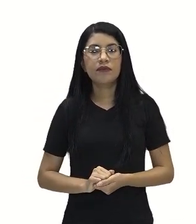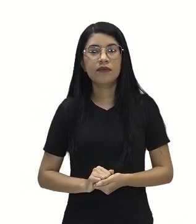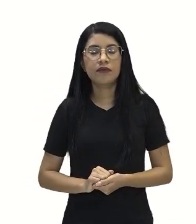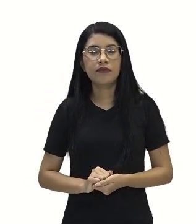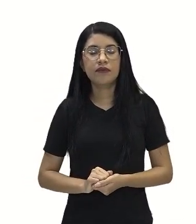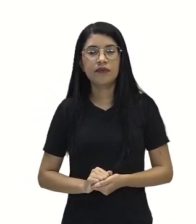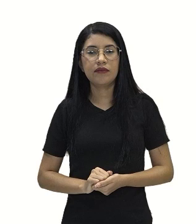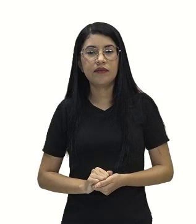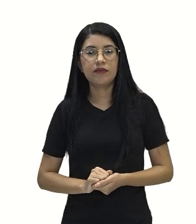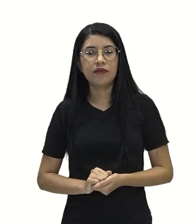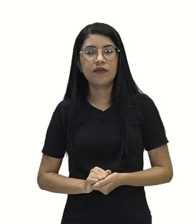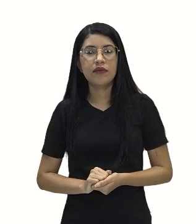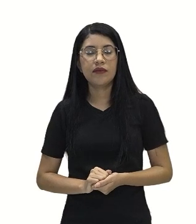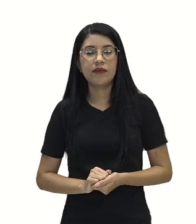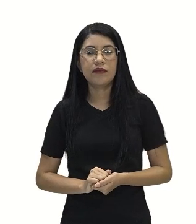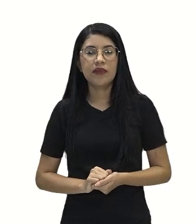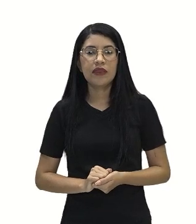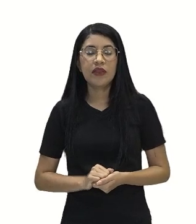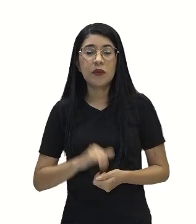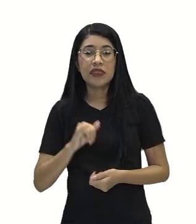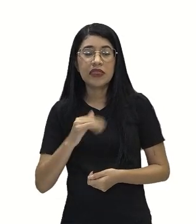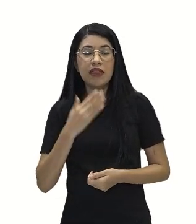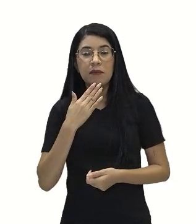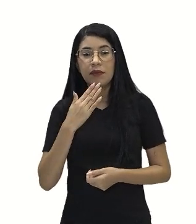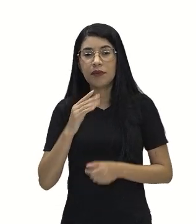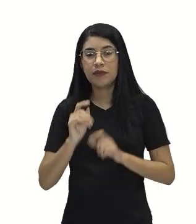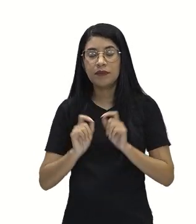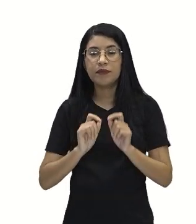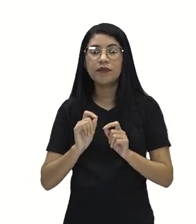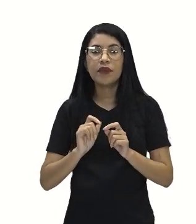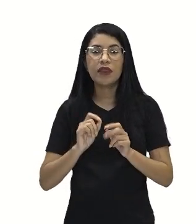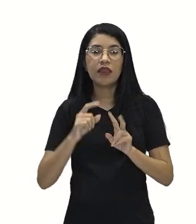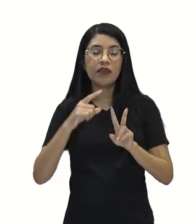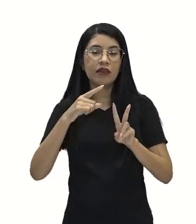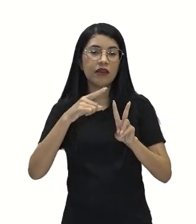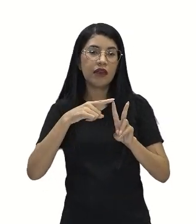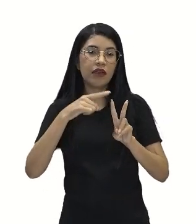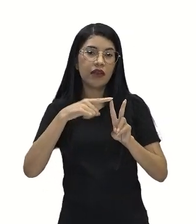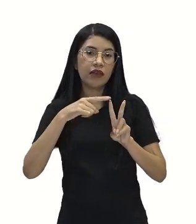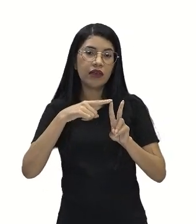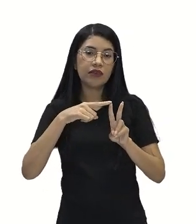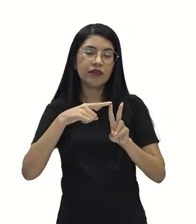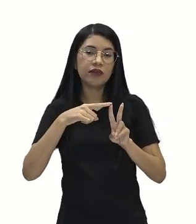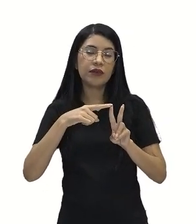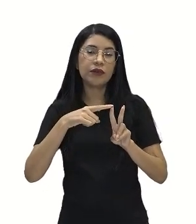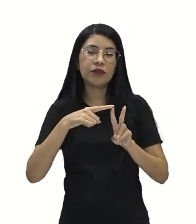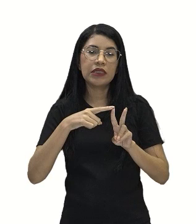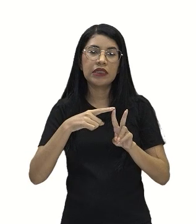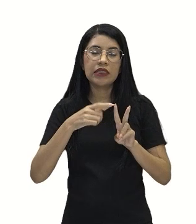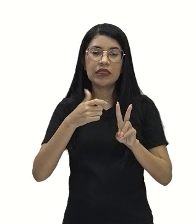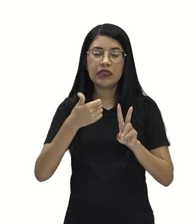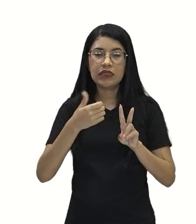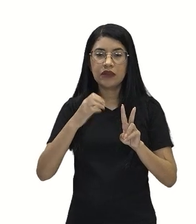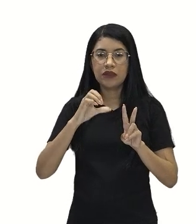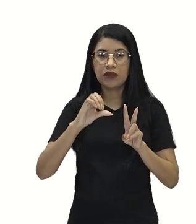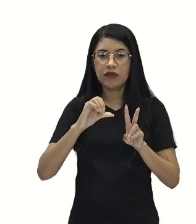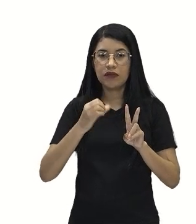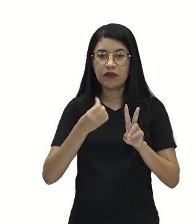é solicitado, certo? A raiz quadrada do número